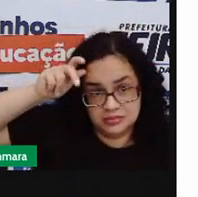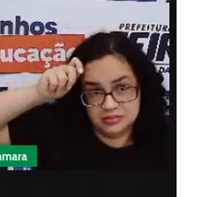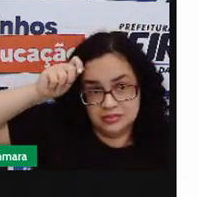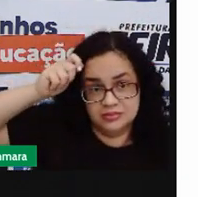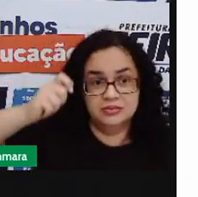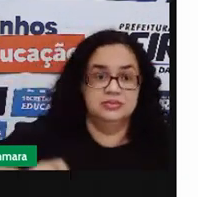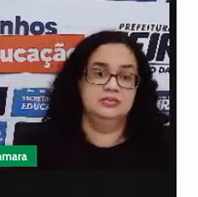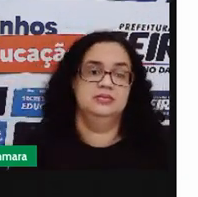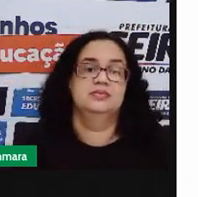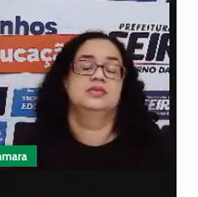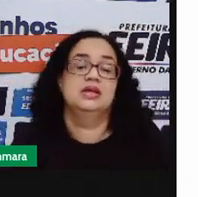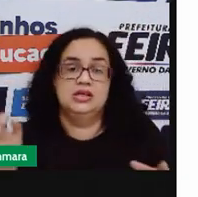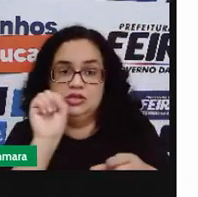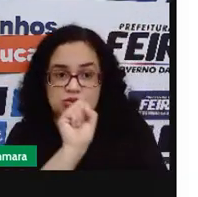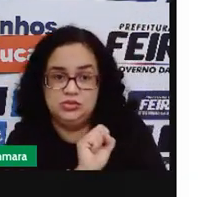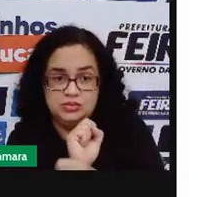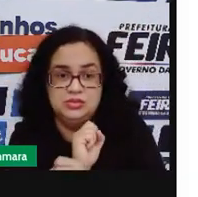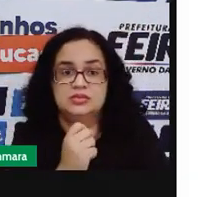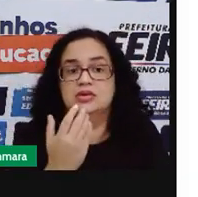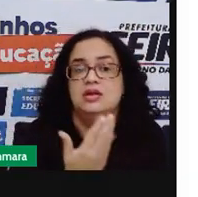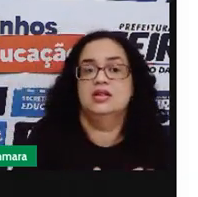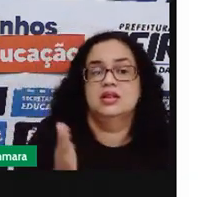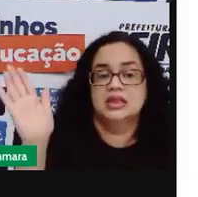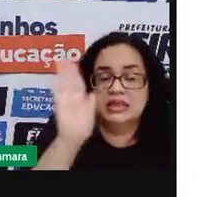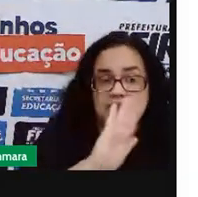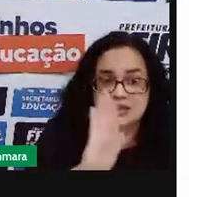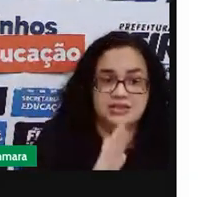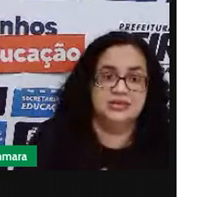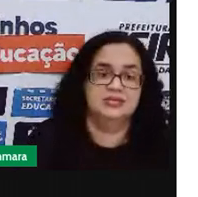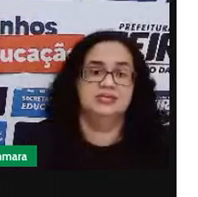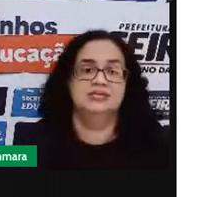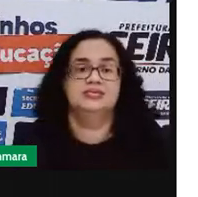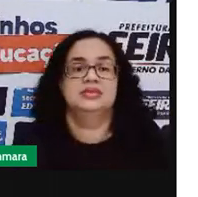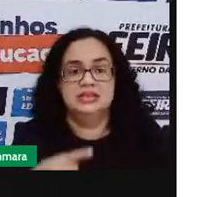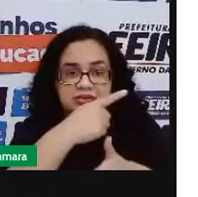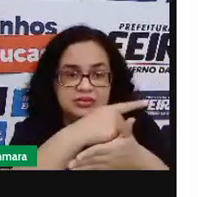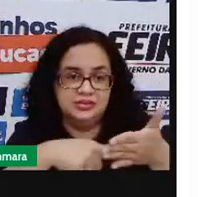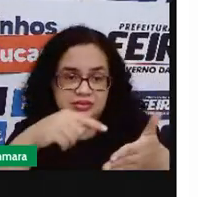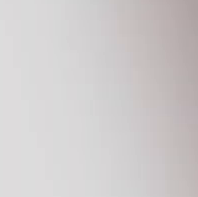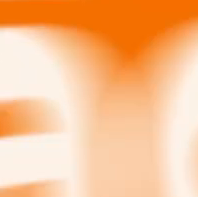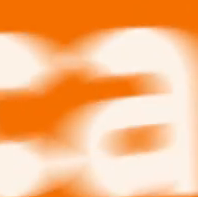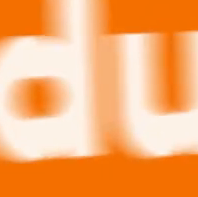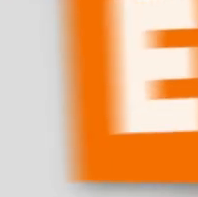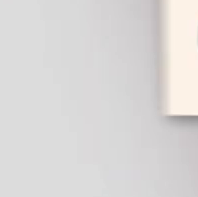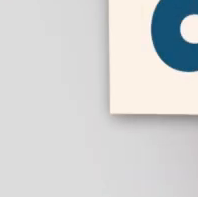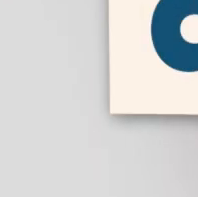Então, aguarda a nossa próxima aula, que a gente tem muito mais sobre eleições para saber.